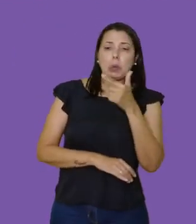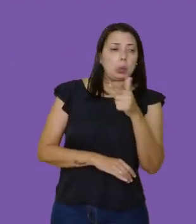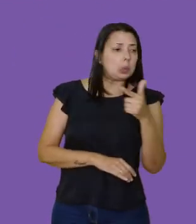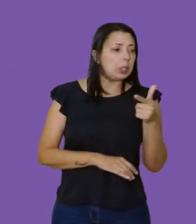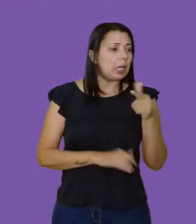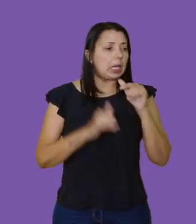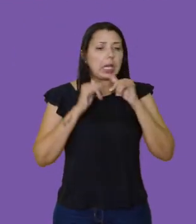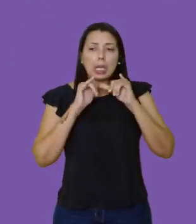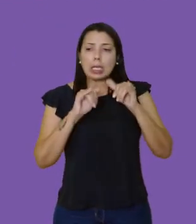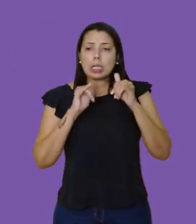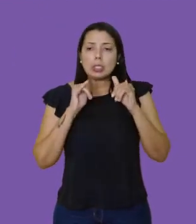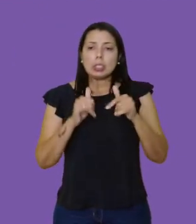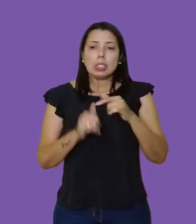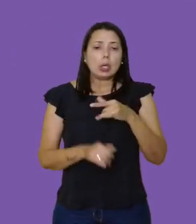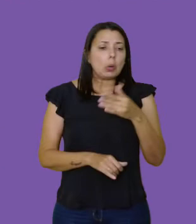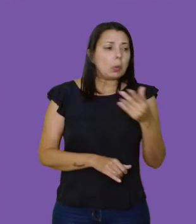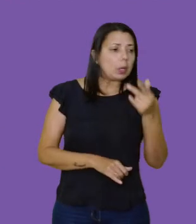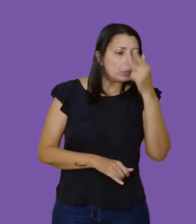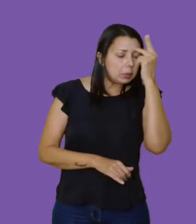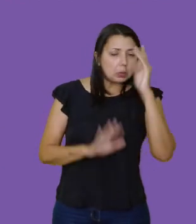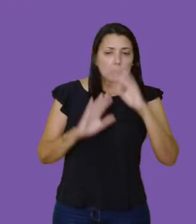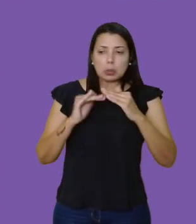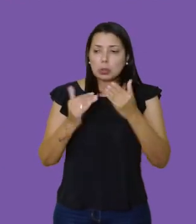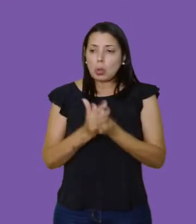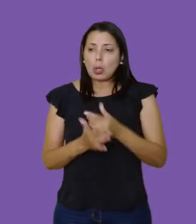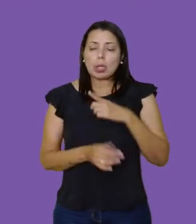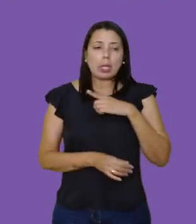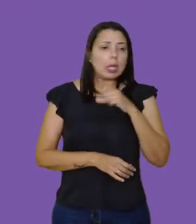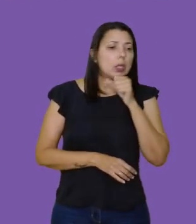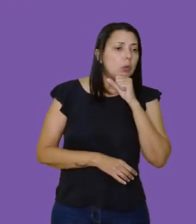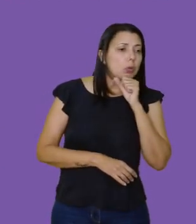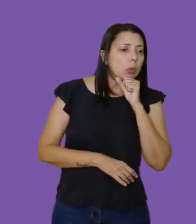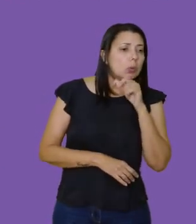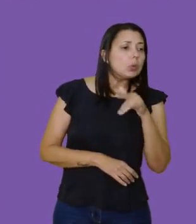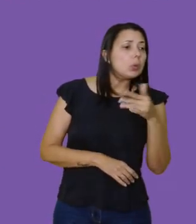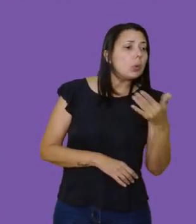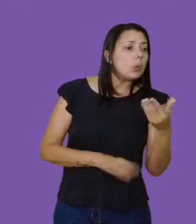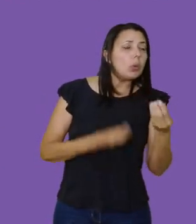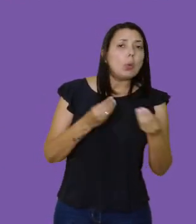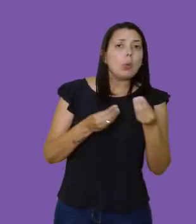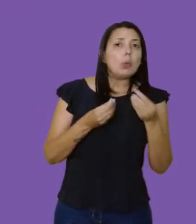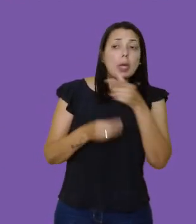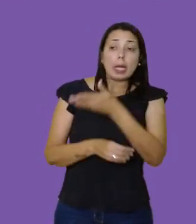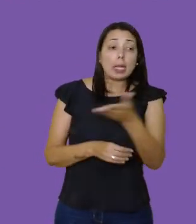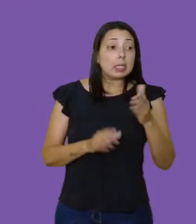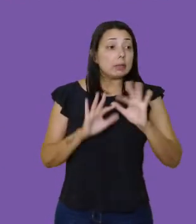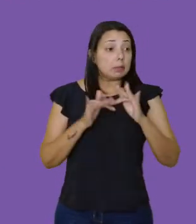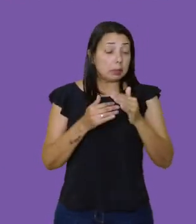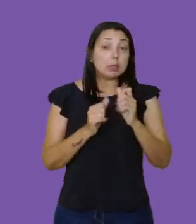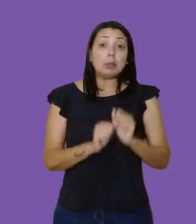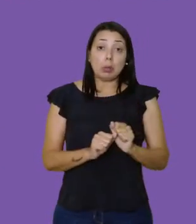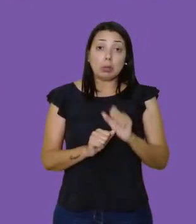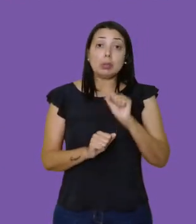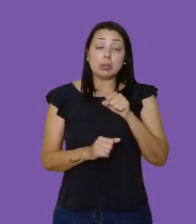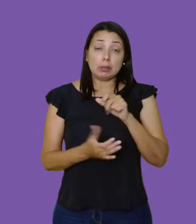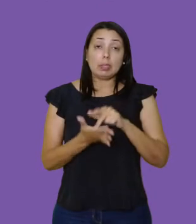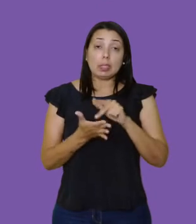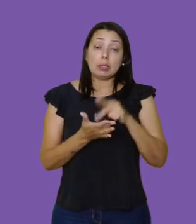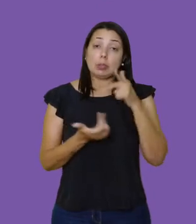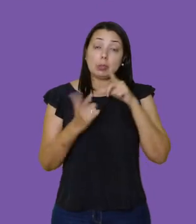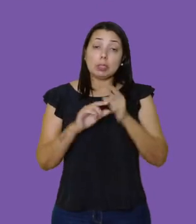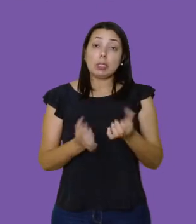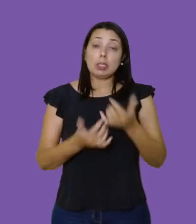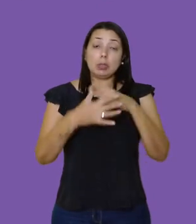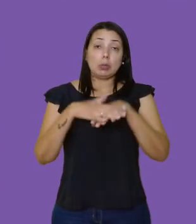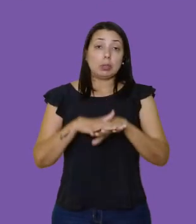tem energia, quantas pessoas estão na escola, tem idoso, né? Qual é a situação dessa família para que a gente pudesse garantir uma